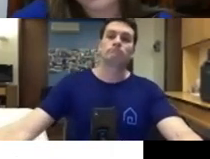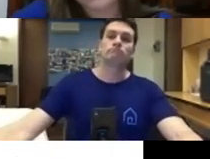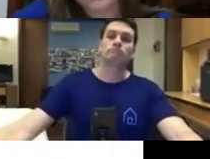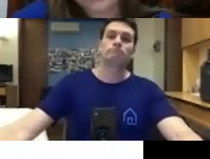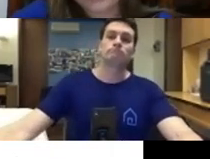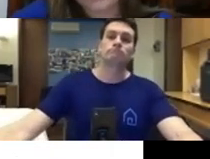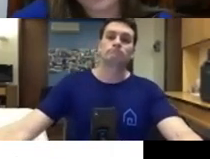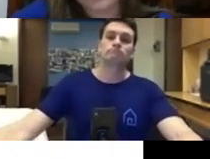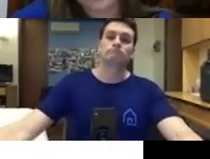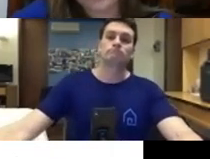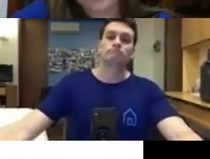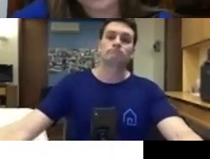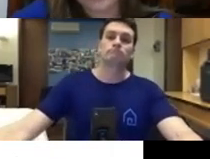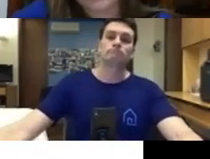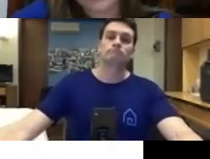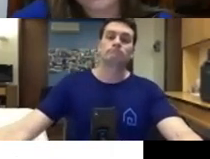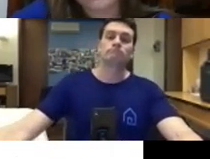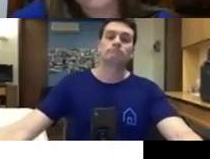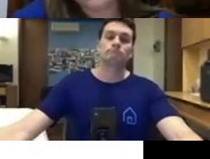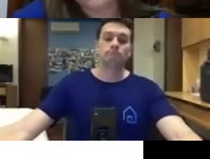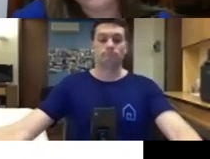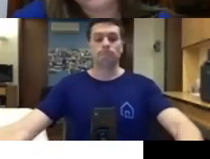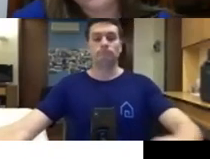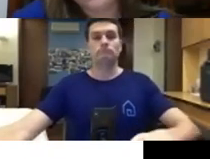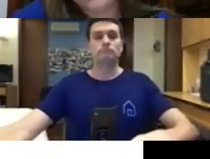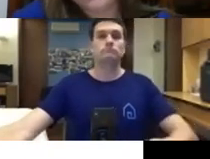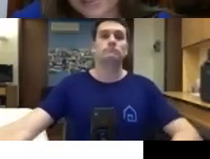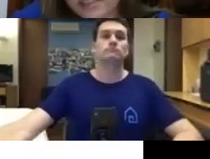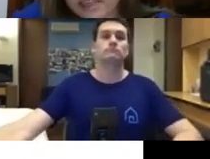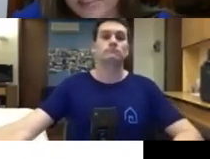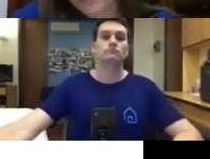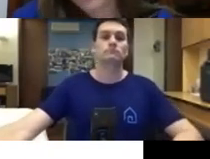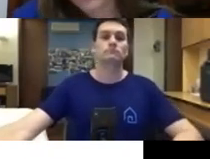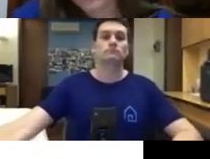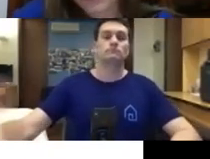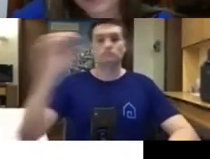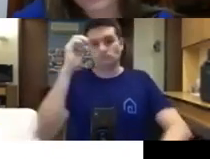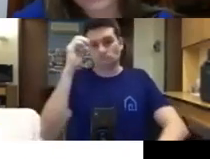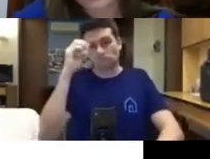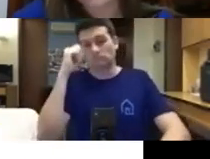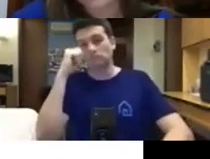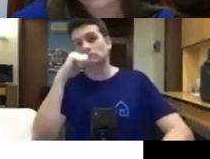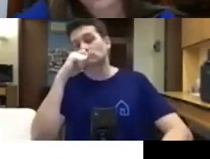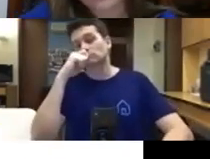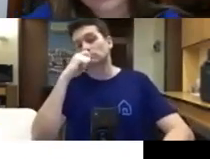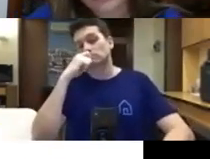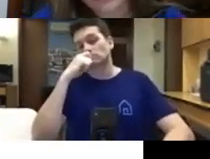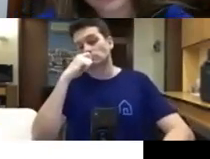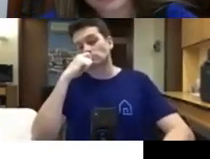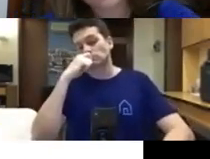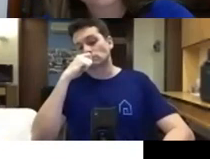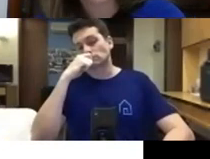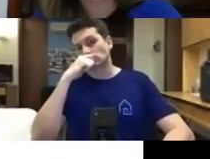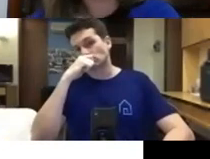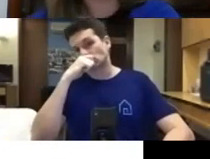Isso nos permitiu, então, fazer uma estimativa aqui, né, de perda de resistência provável do concreto, baseado nessa